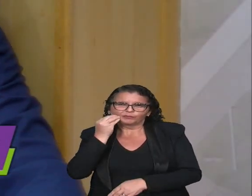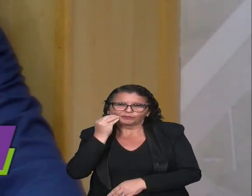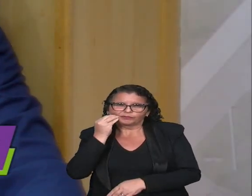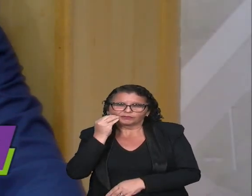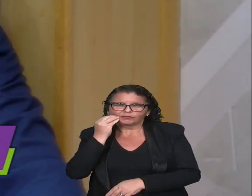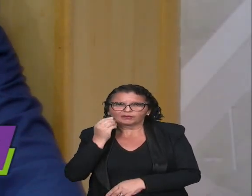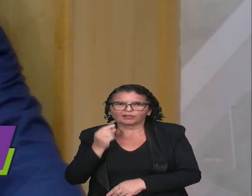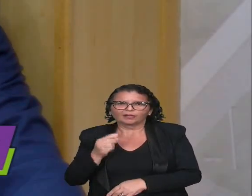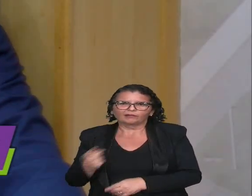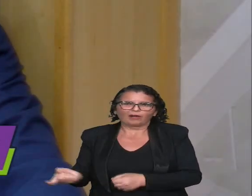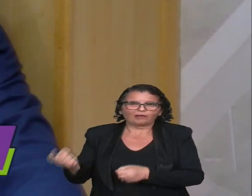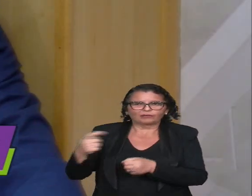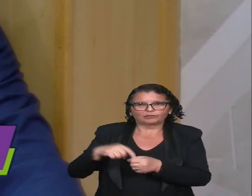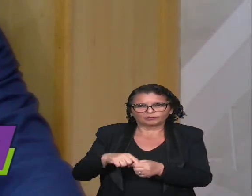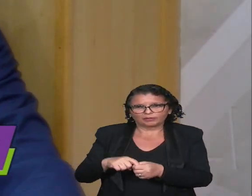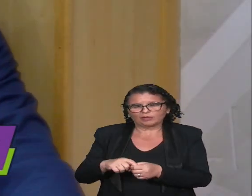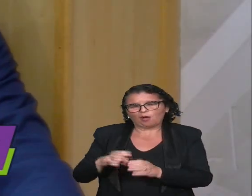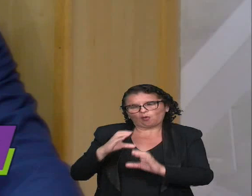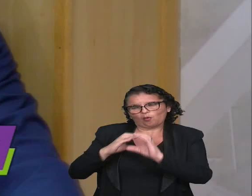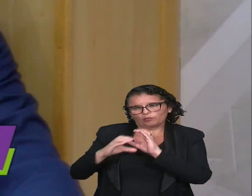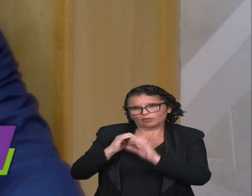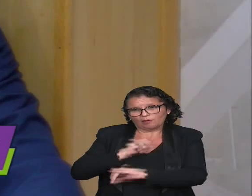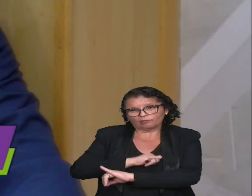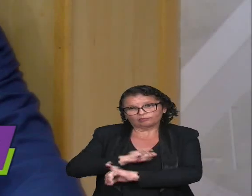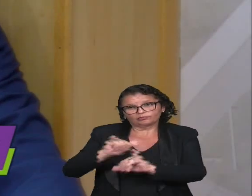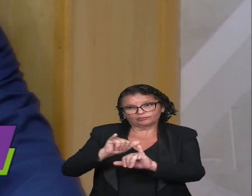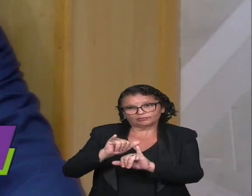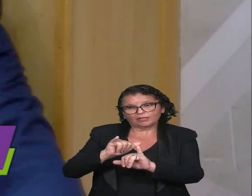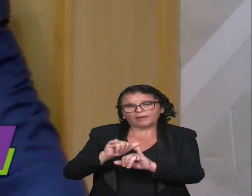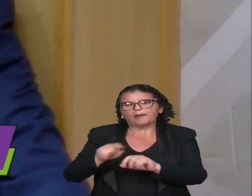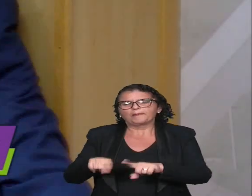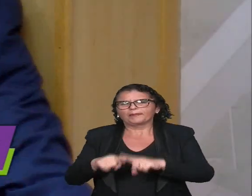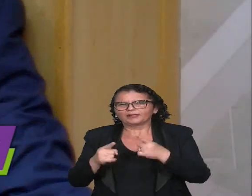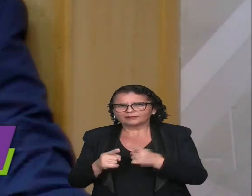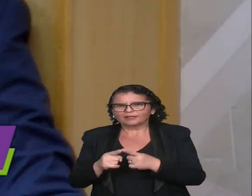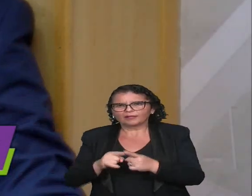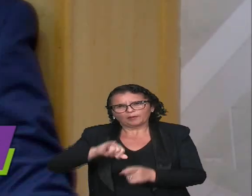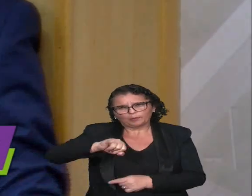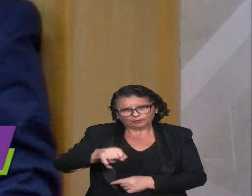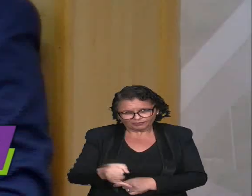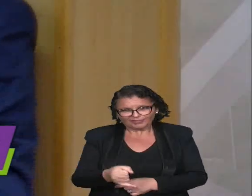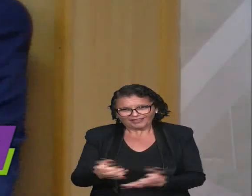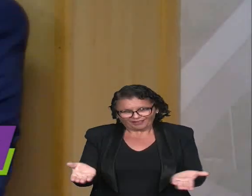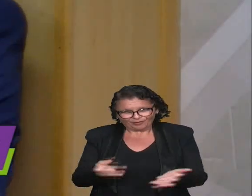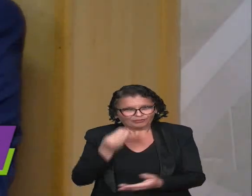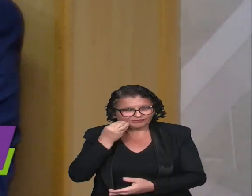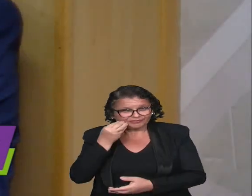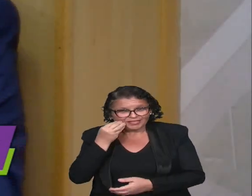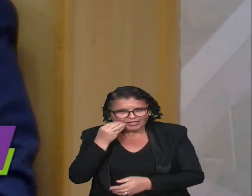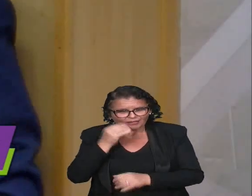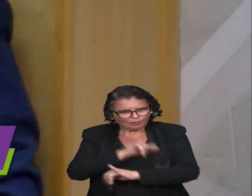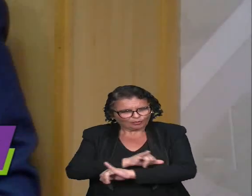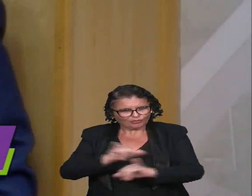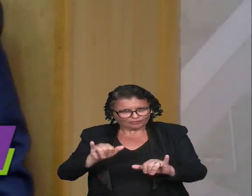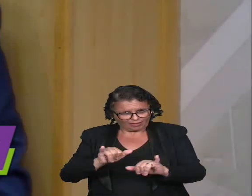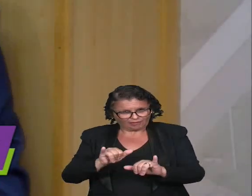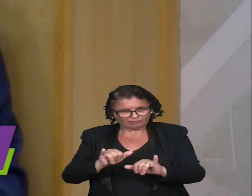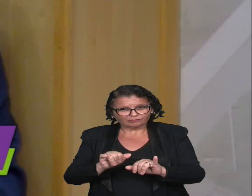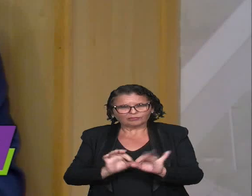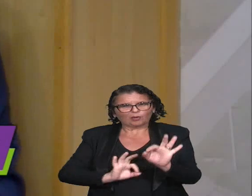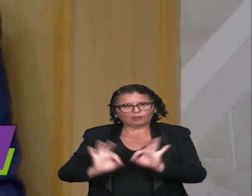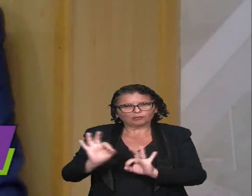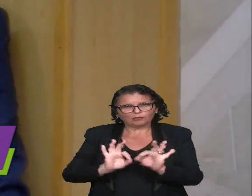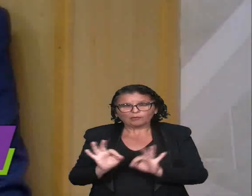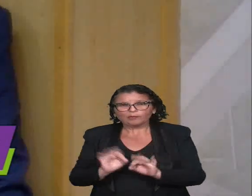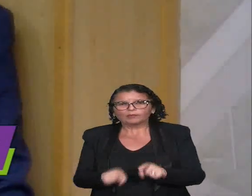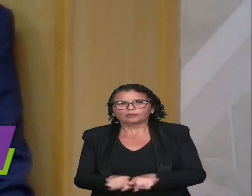de fazer chegar Por meios de comunicação mas eu queria só aproveitar para anunciar algumas coisas importantes que na